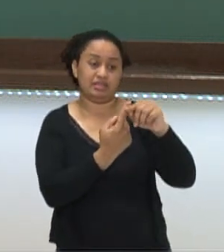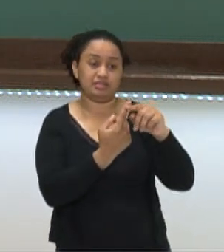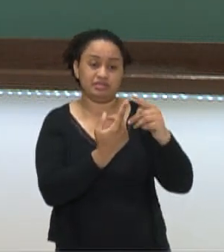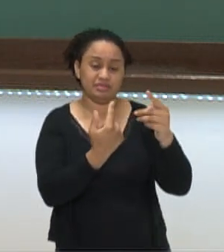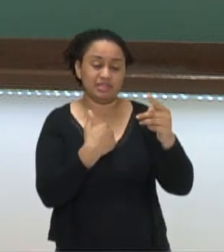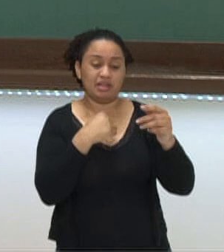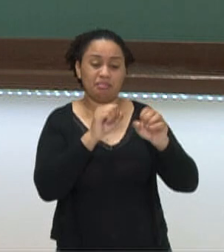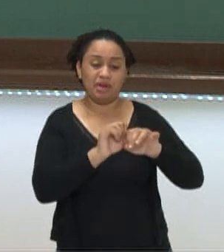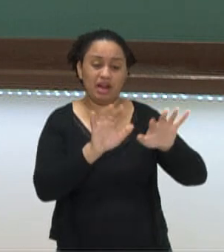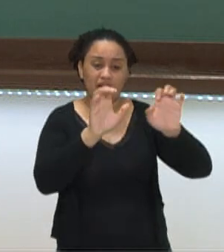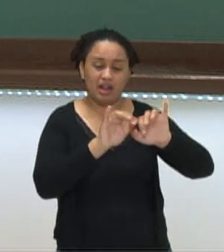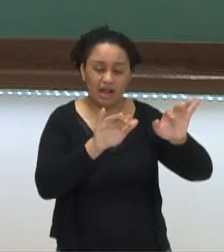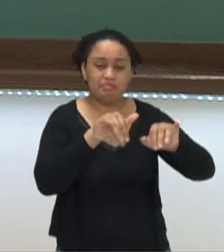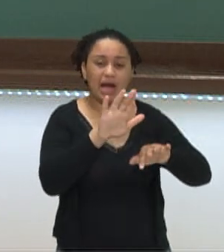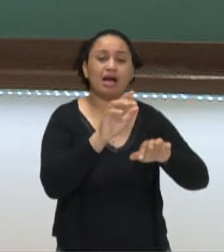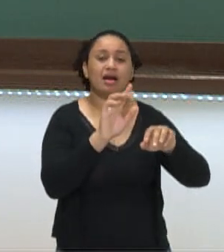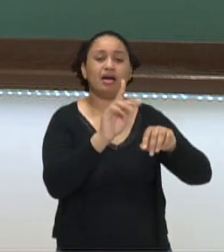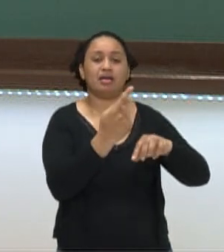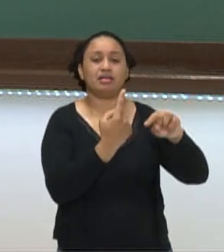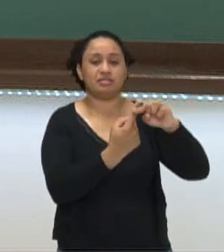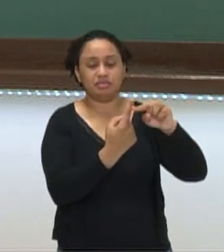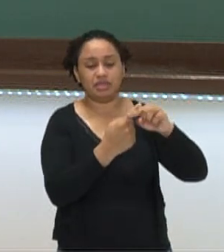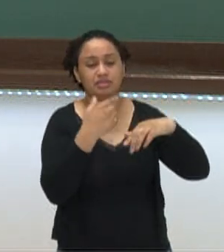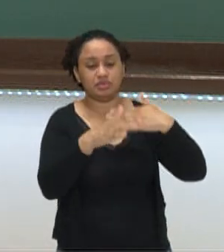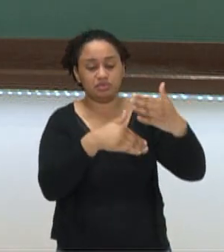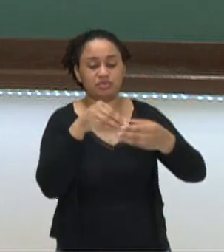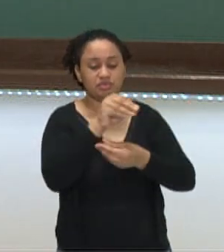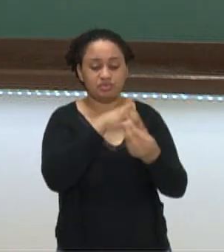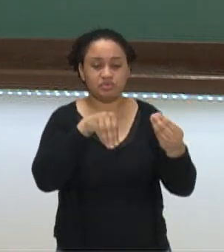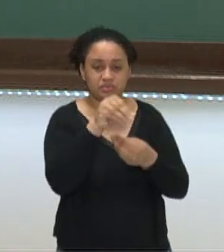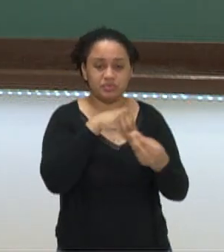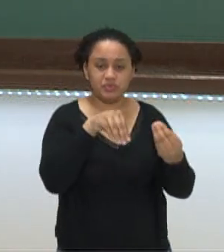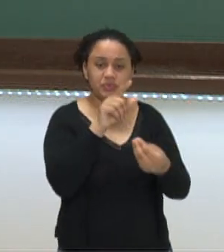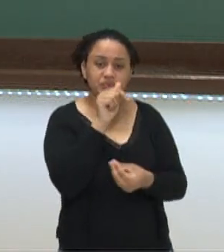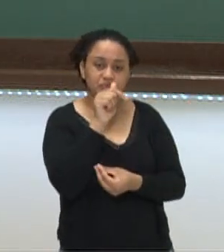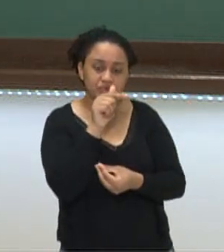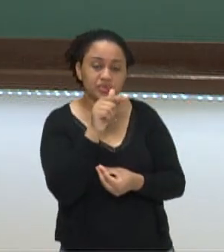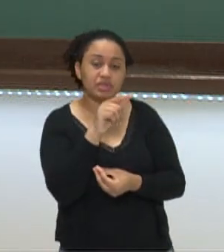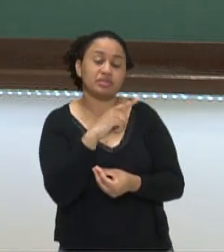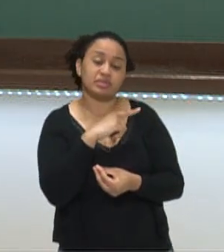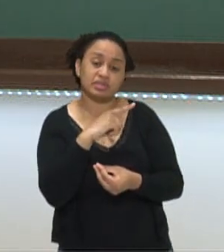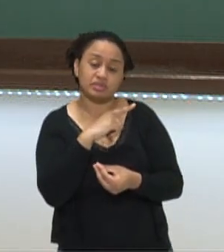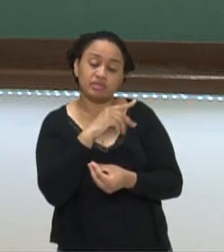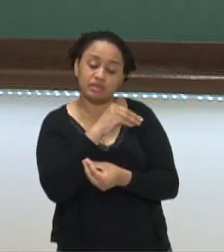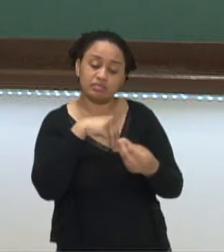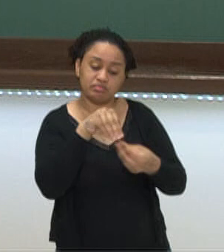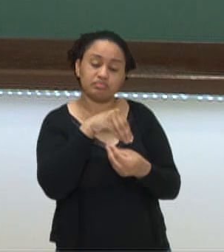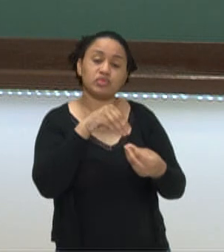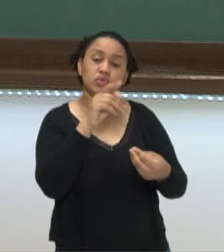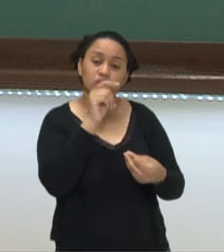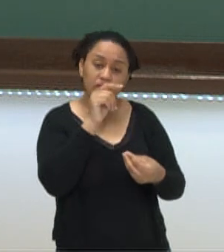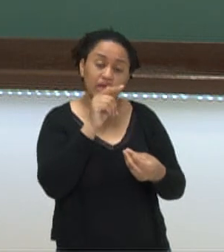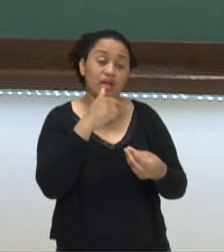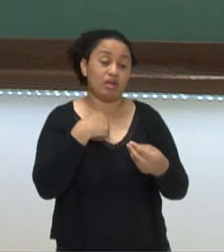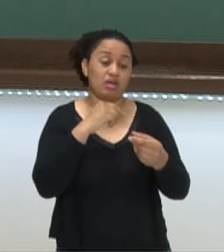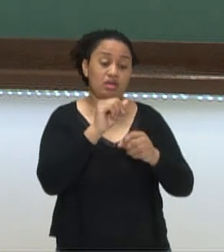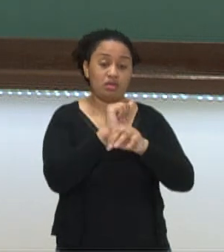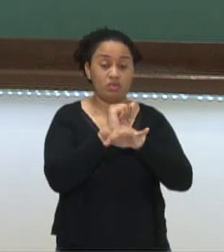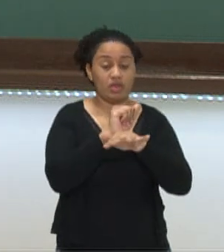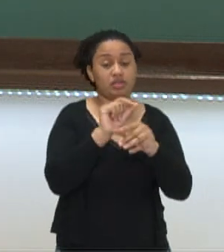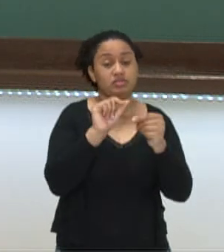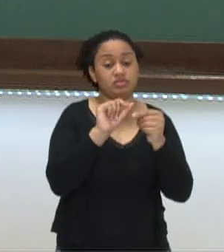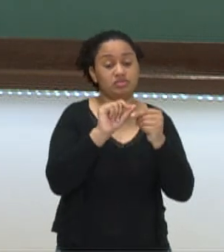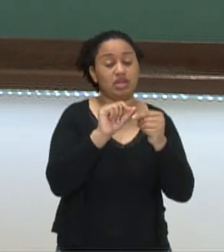vários íons H+, no processo de ionização que a gente chama, que os ácidos fazem